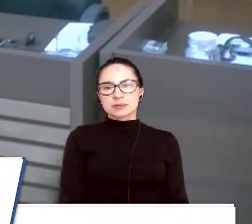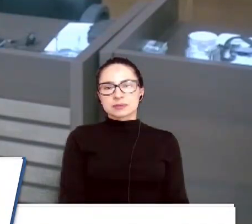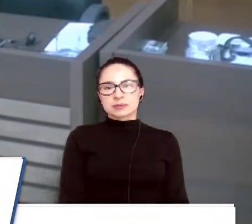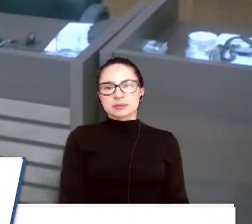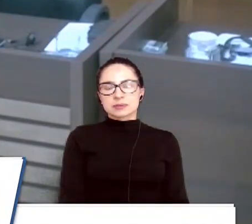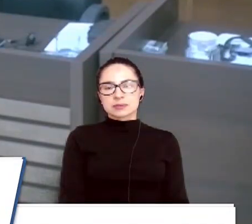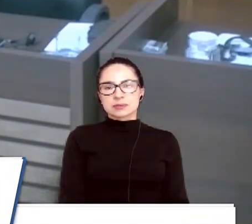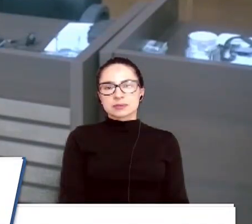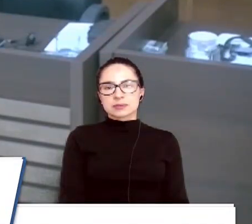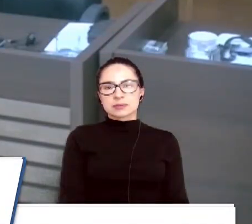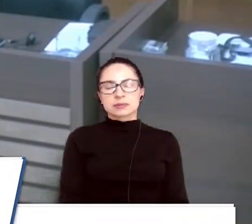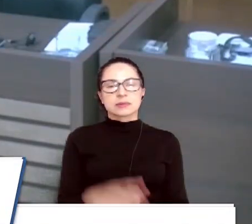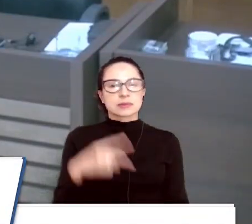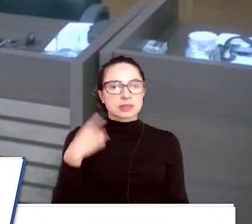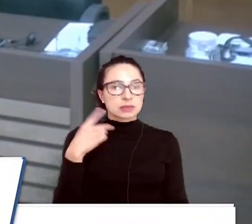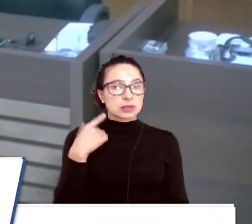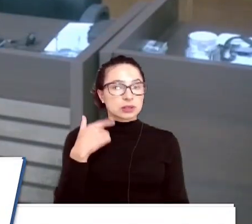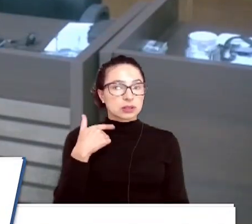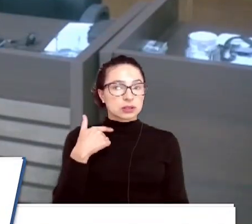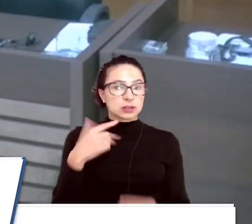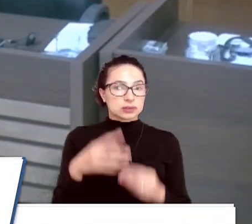Vereadora Lurdinha, eu queria só fazer um cumprimento.